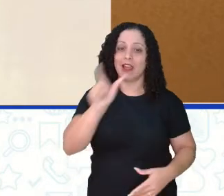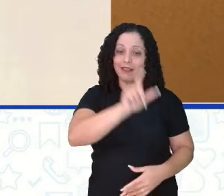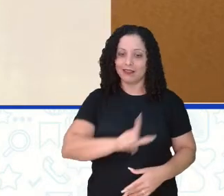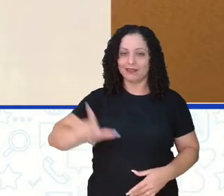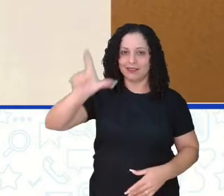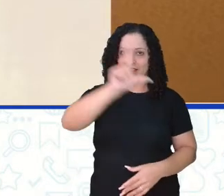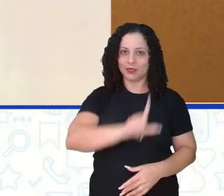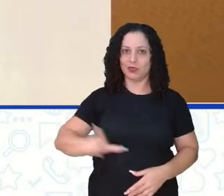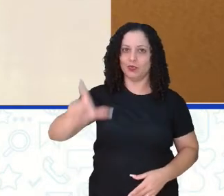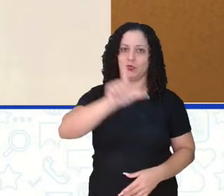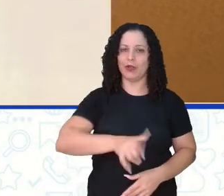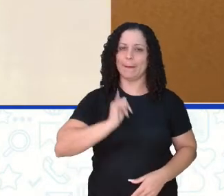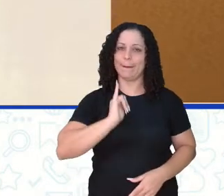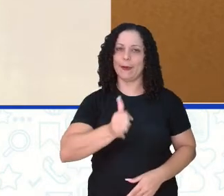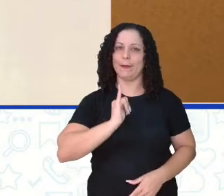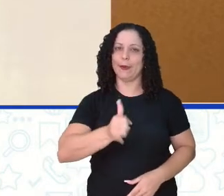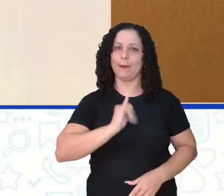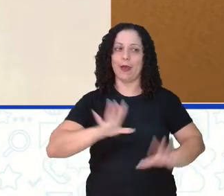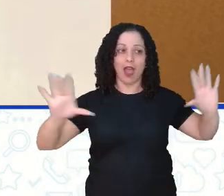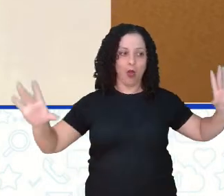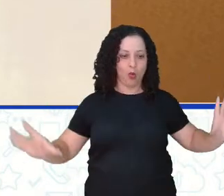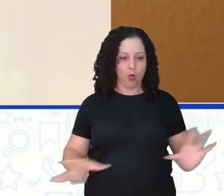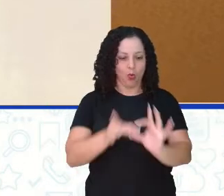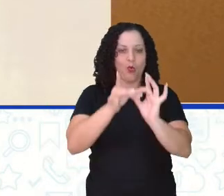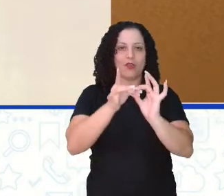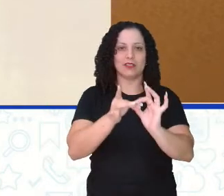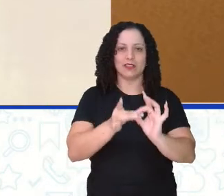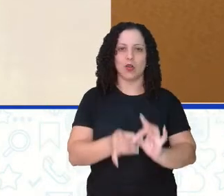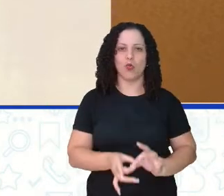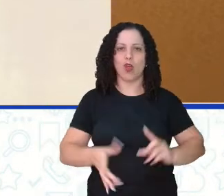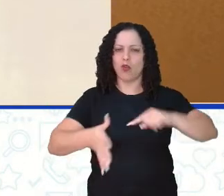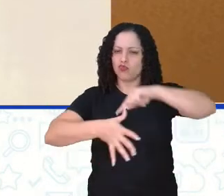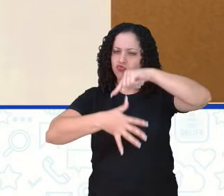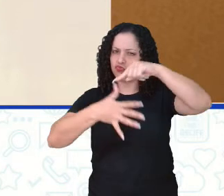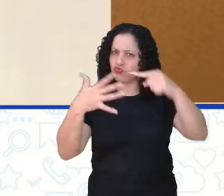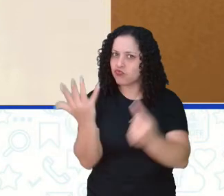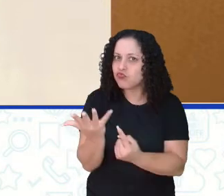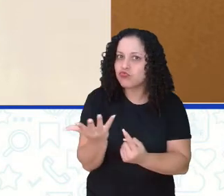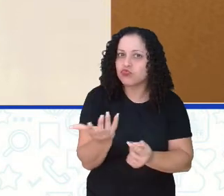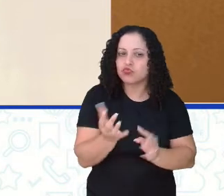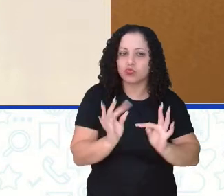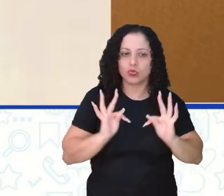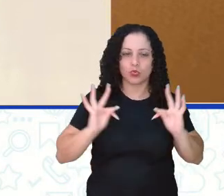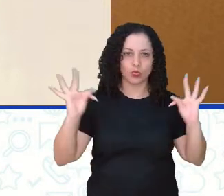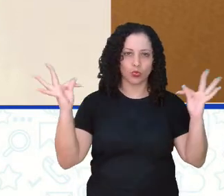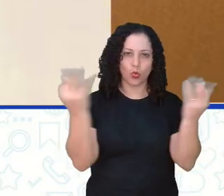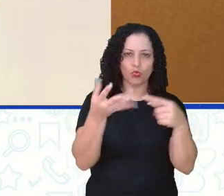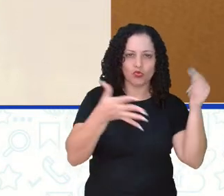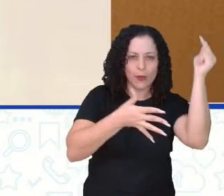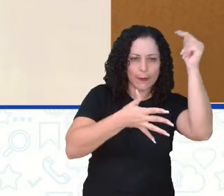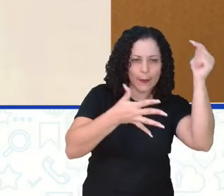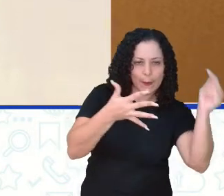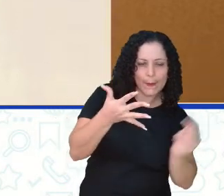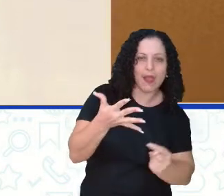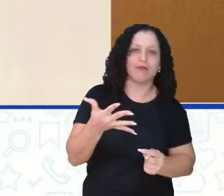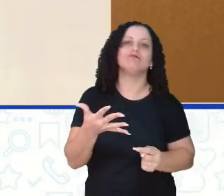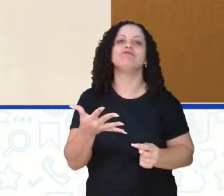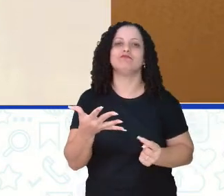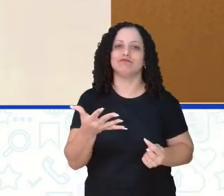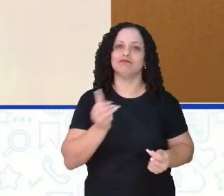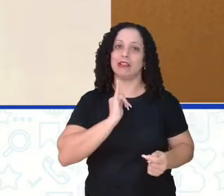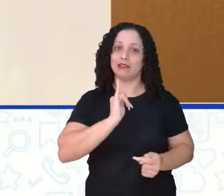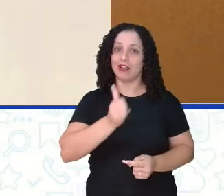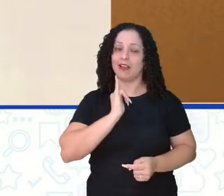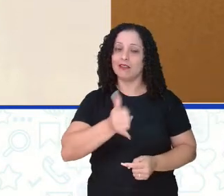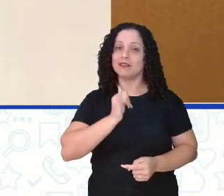a narrativa é a conexão entre todos os elementos da narração. Olha, preste atenção